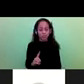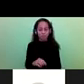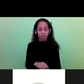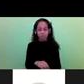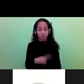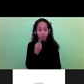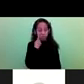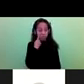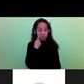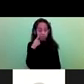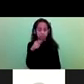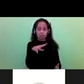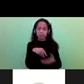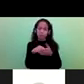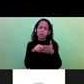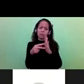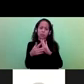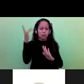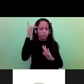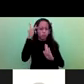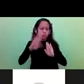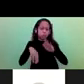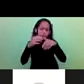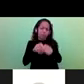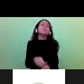Veja, isso é uma grande evolução.